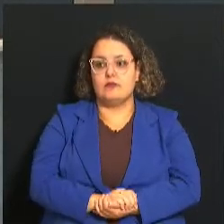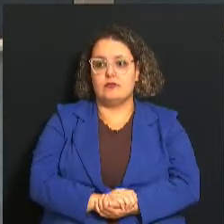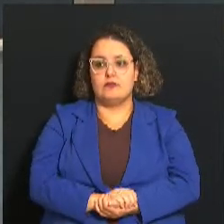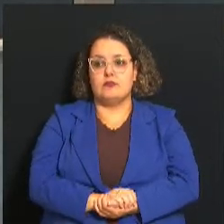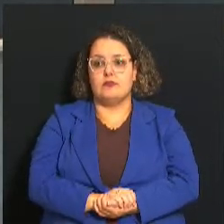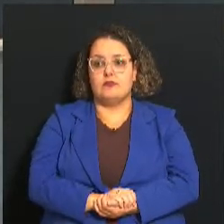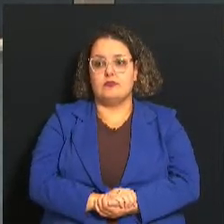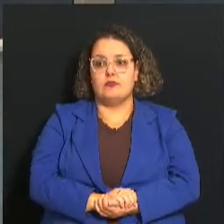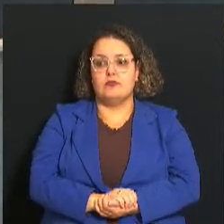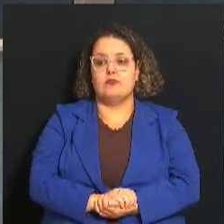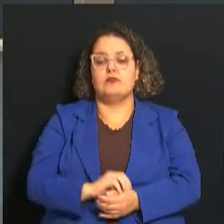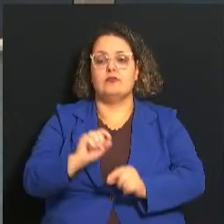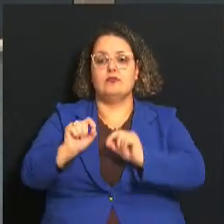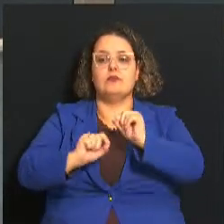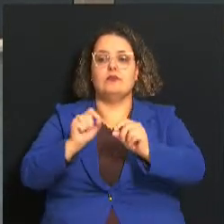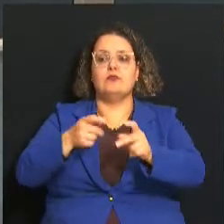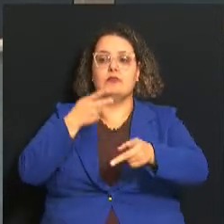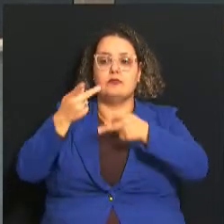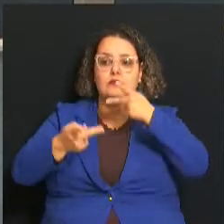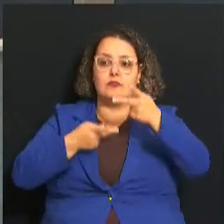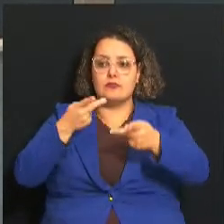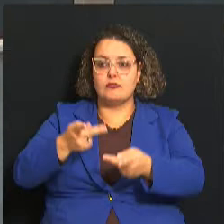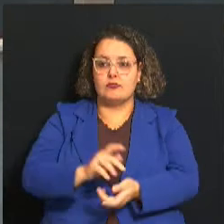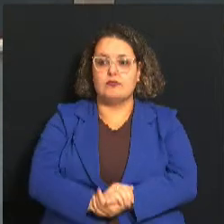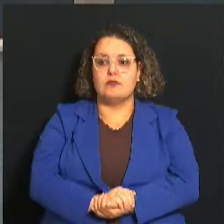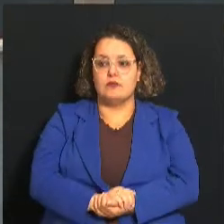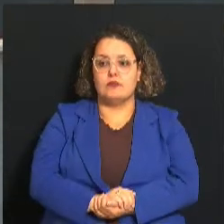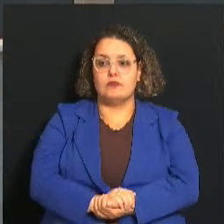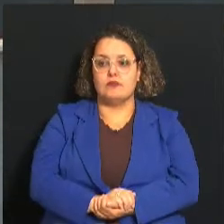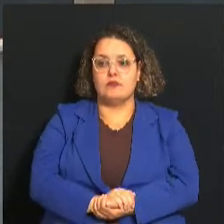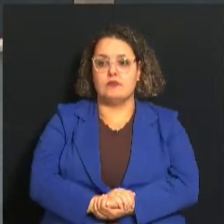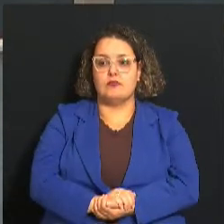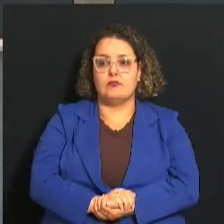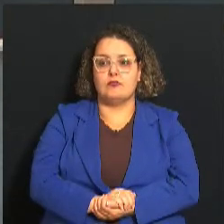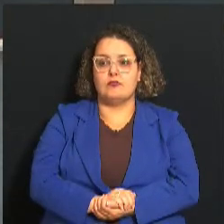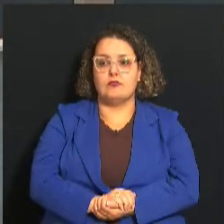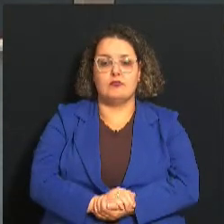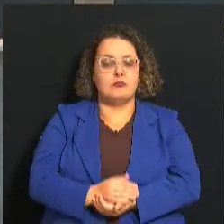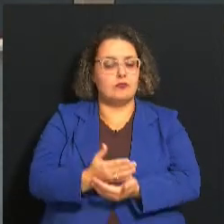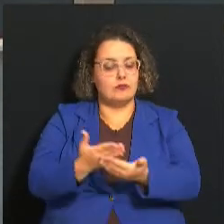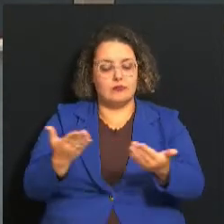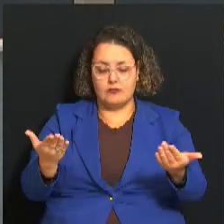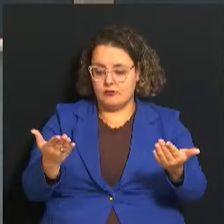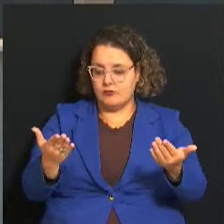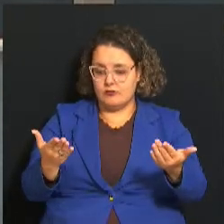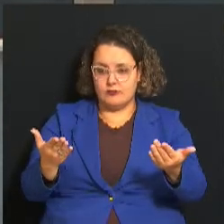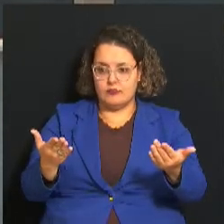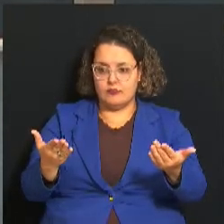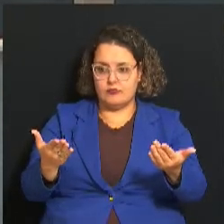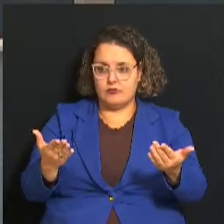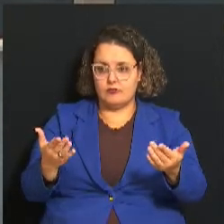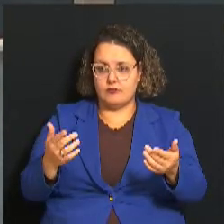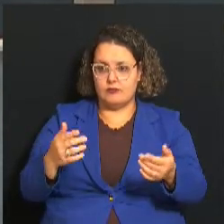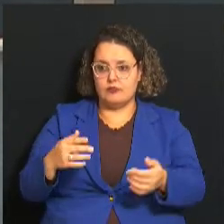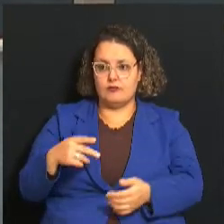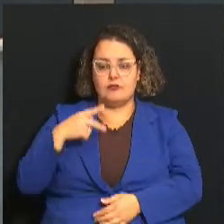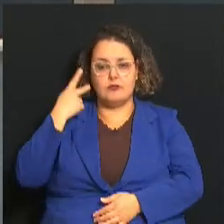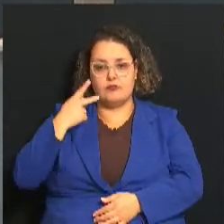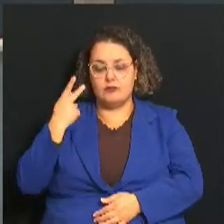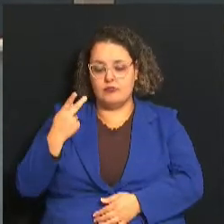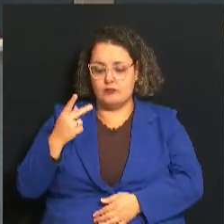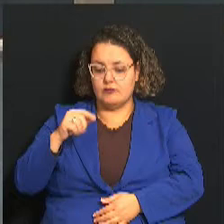E o que eu vou falar aqui, ele não se refere aos senhores, tampouco aos demais vereadores de